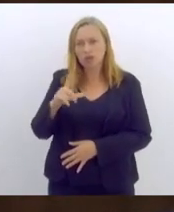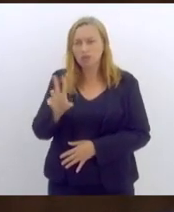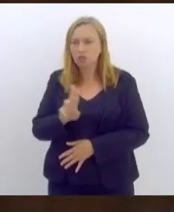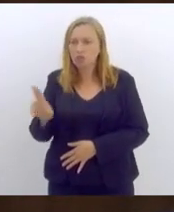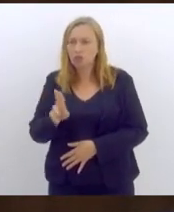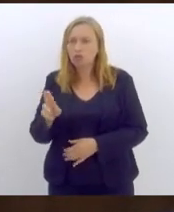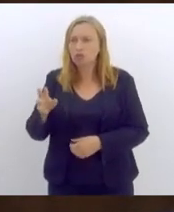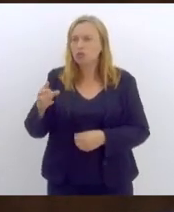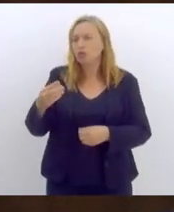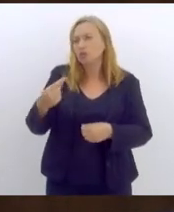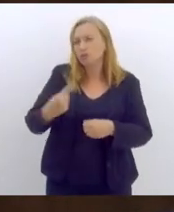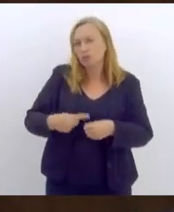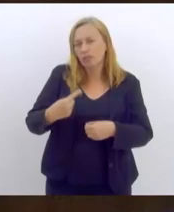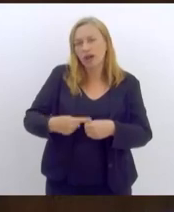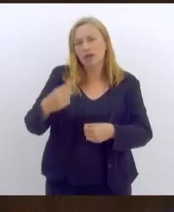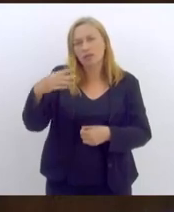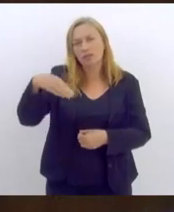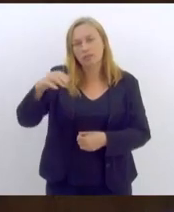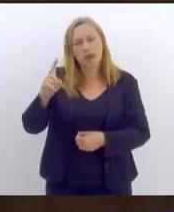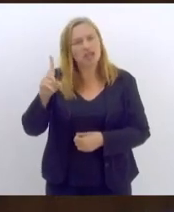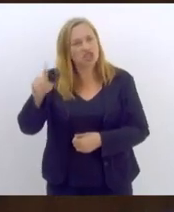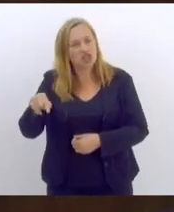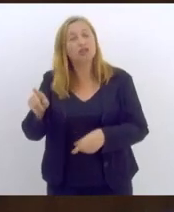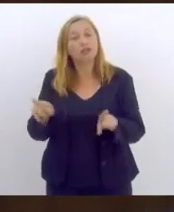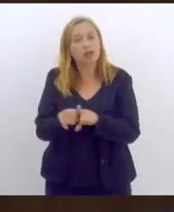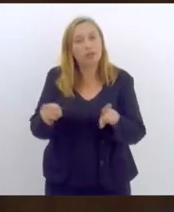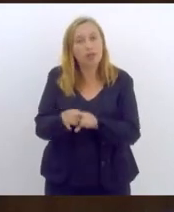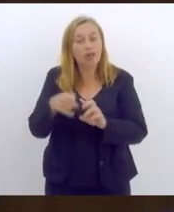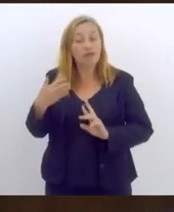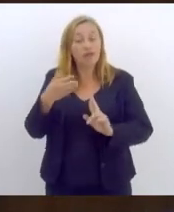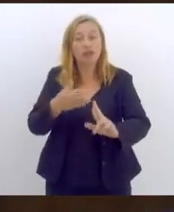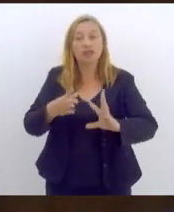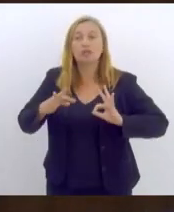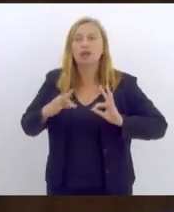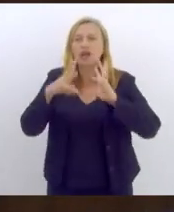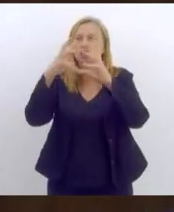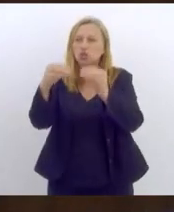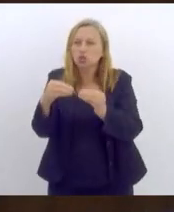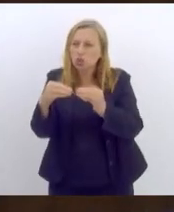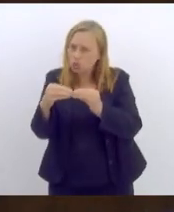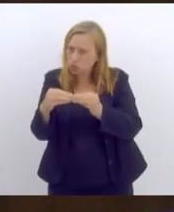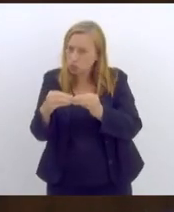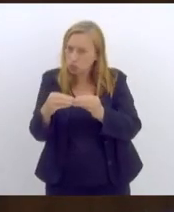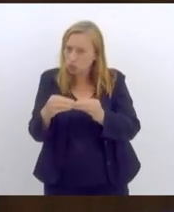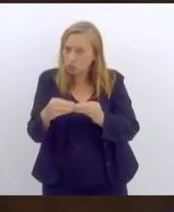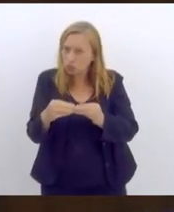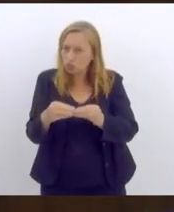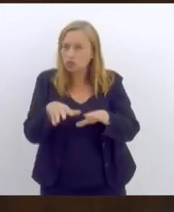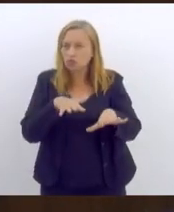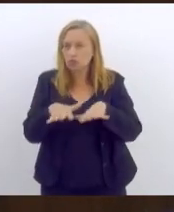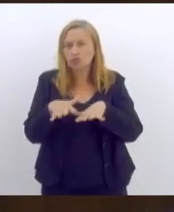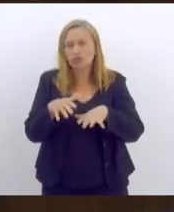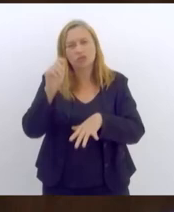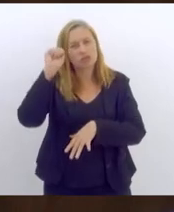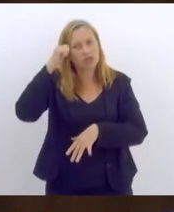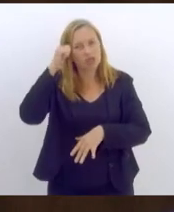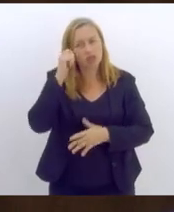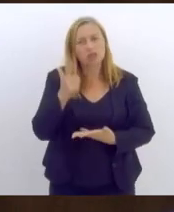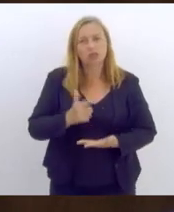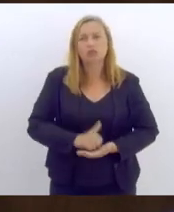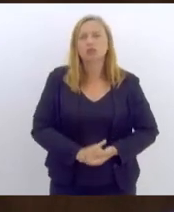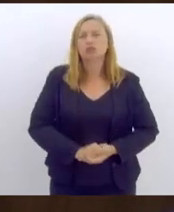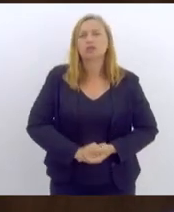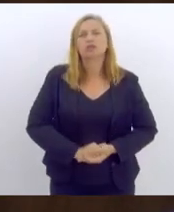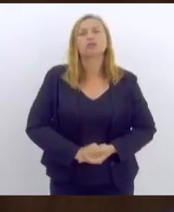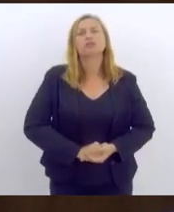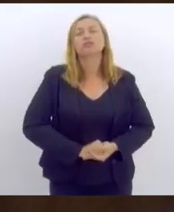Magé, é também uma referência para todos e todas do movimento negro, é algo que tem que